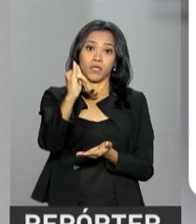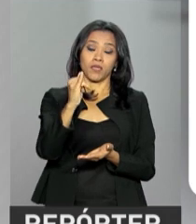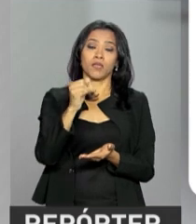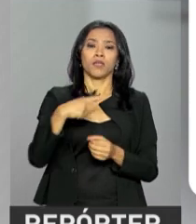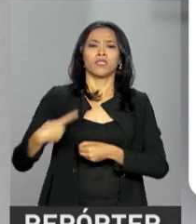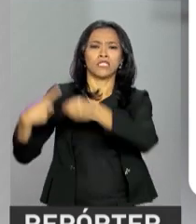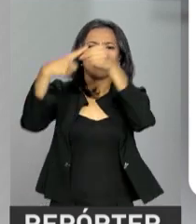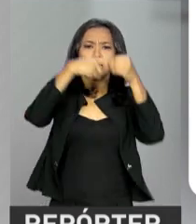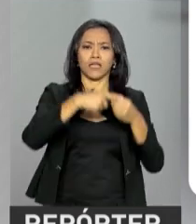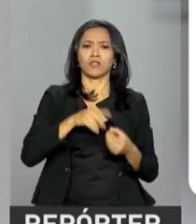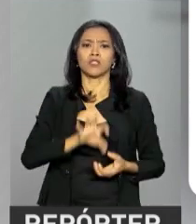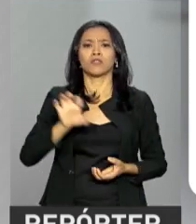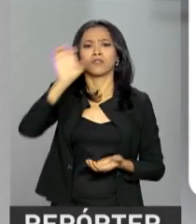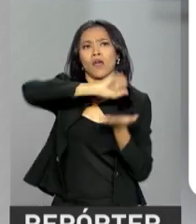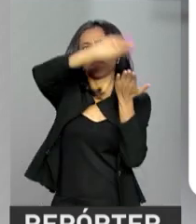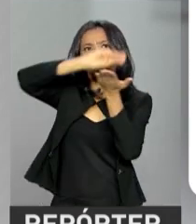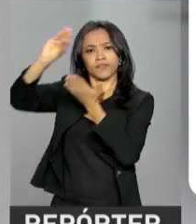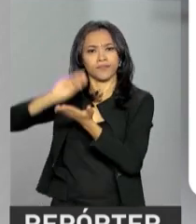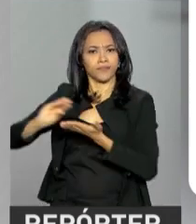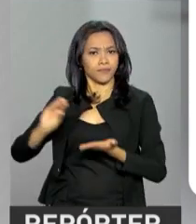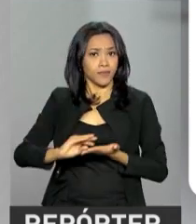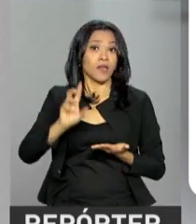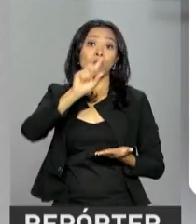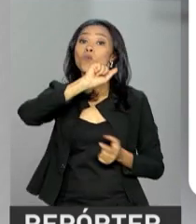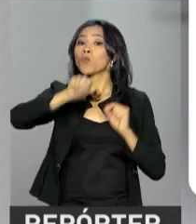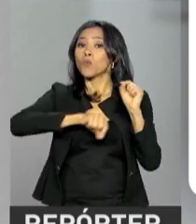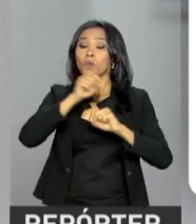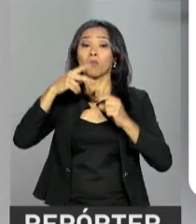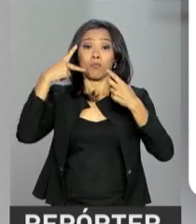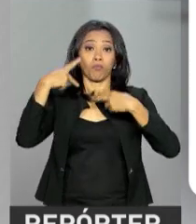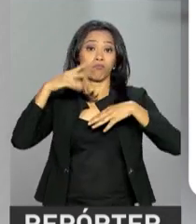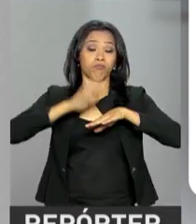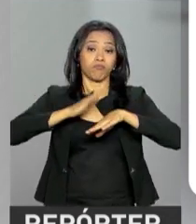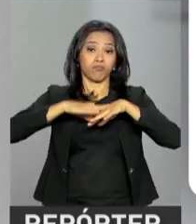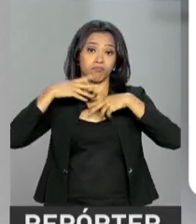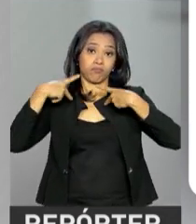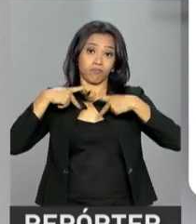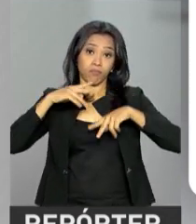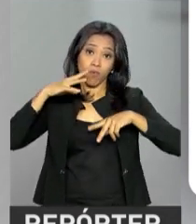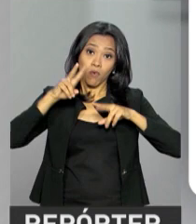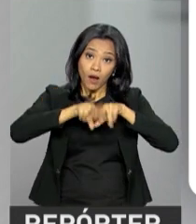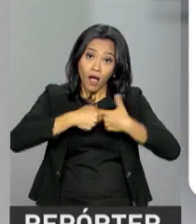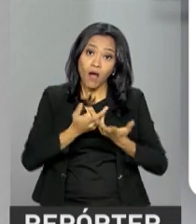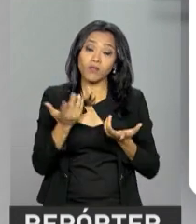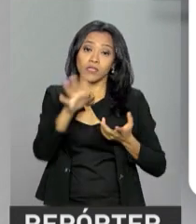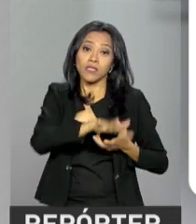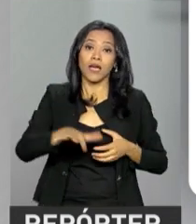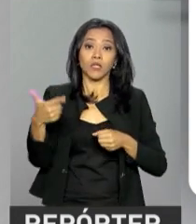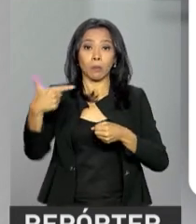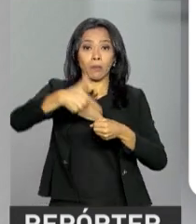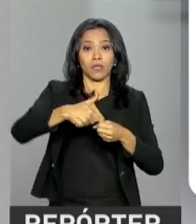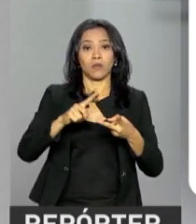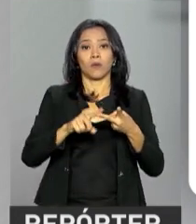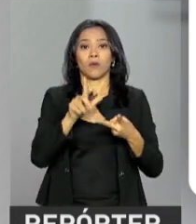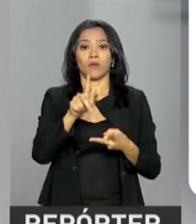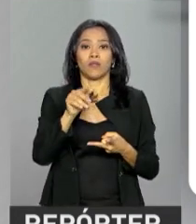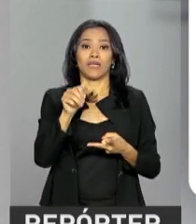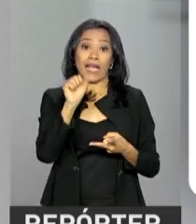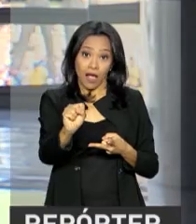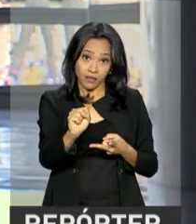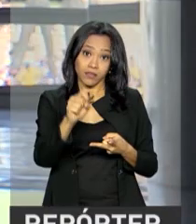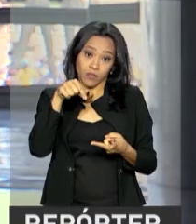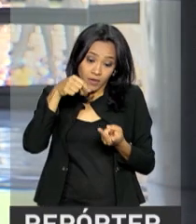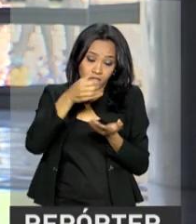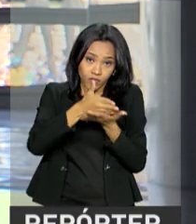municípios em compensação financeira pela produção de petróleo e gás natural segundo o presidente esse dinheiro vai beneficiar